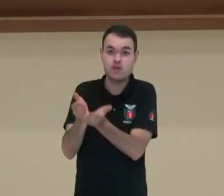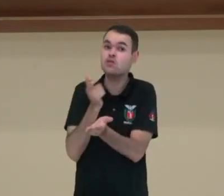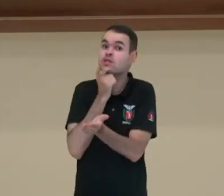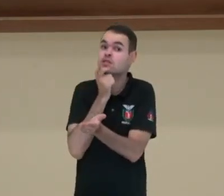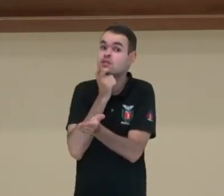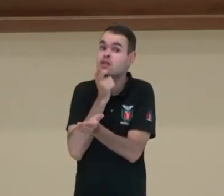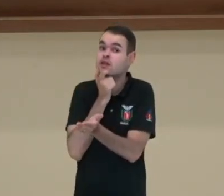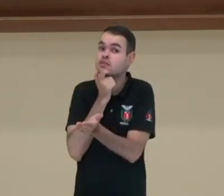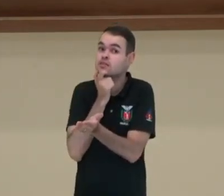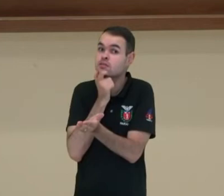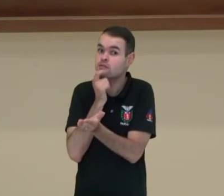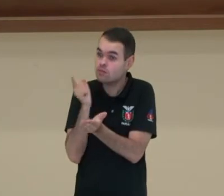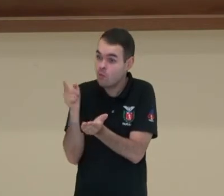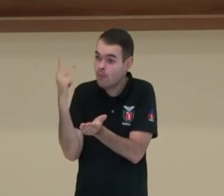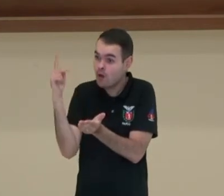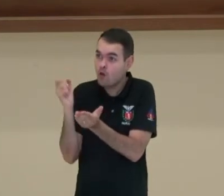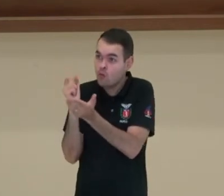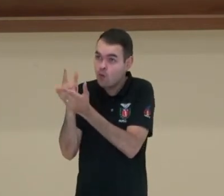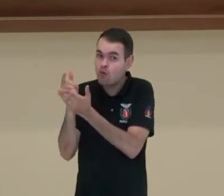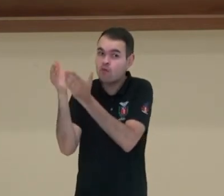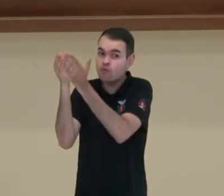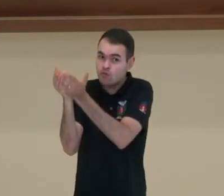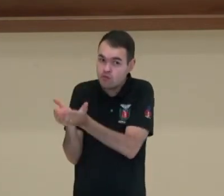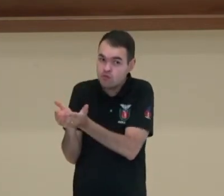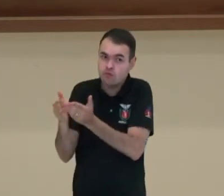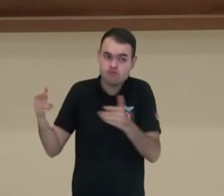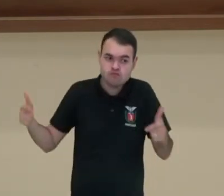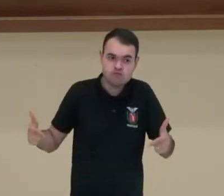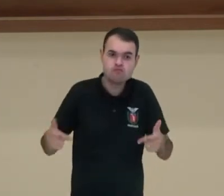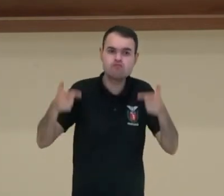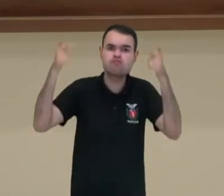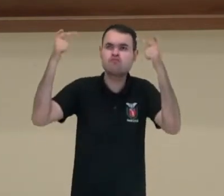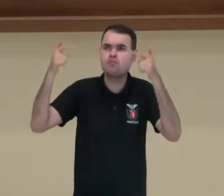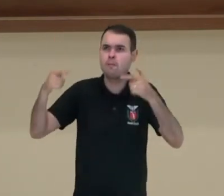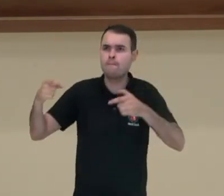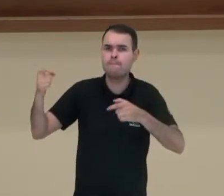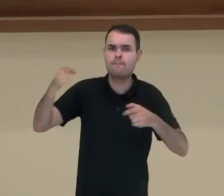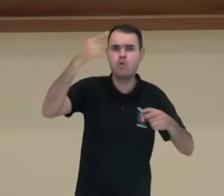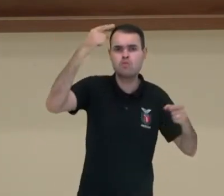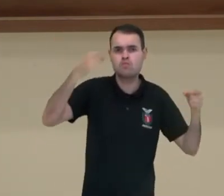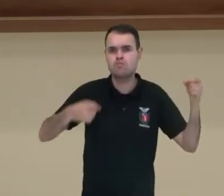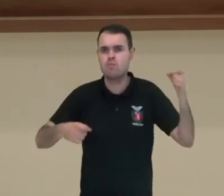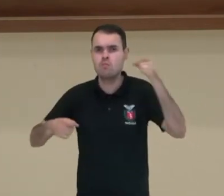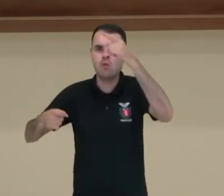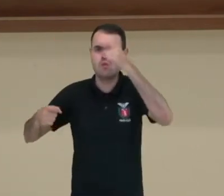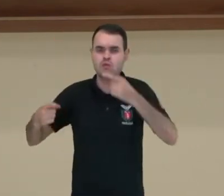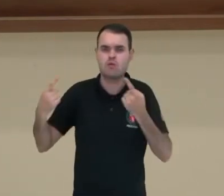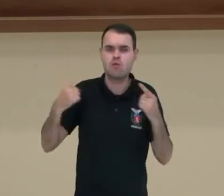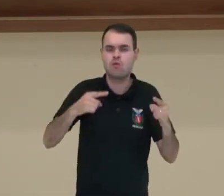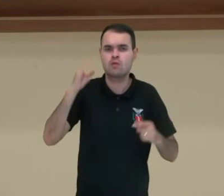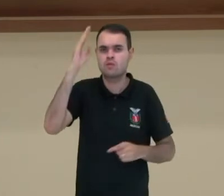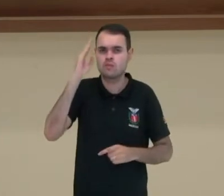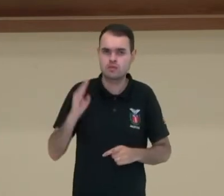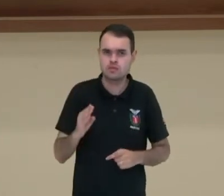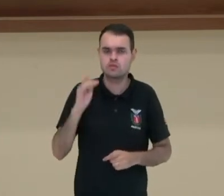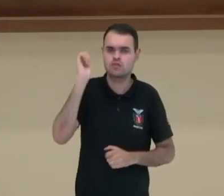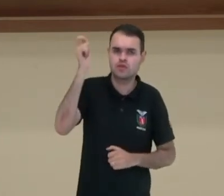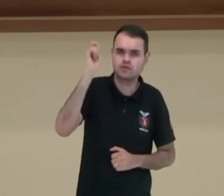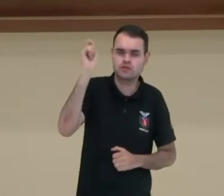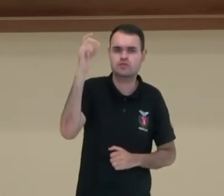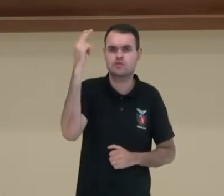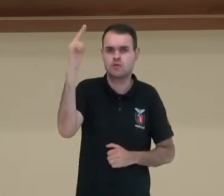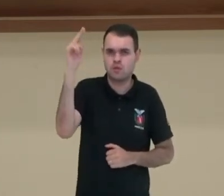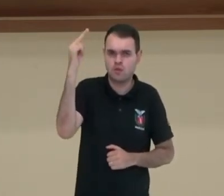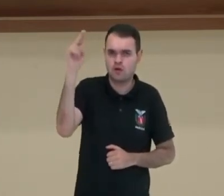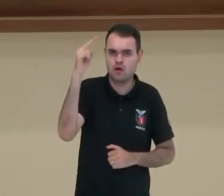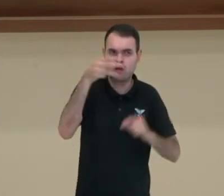ingleses da Inglaterra para lutar nas batalhas marítimas, né, como a do Riachuelo contra o Brasil, contra a Argentina, o Uruguai, a Tríplice